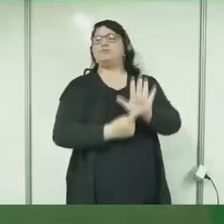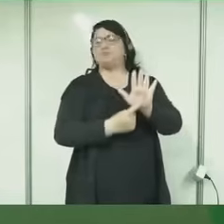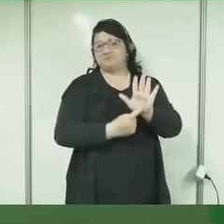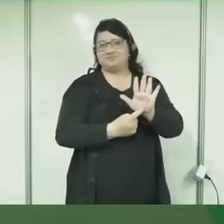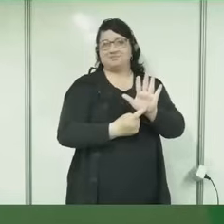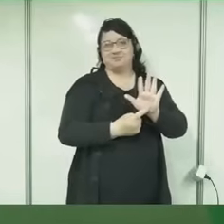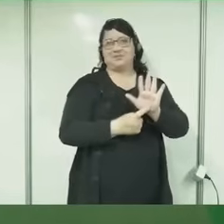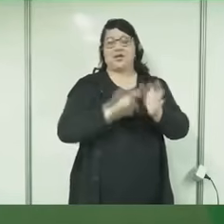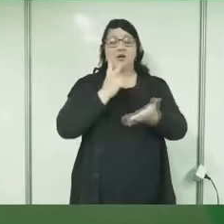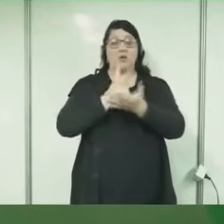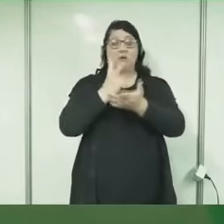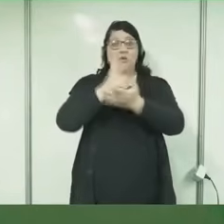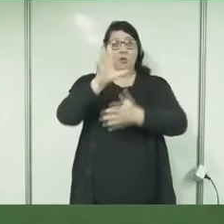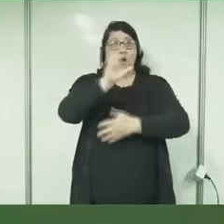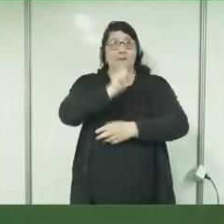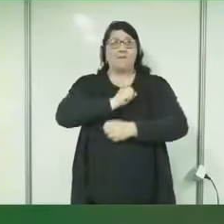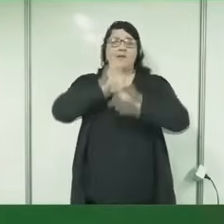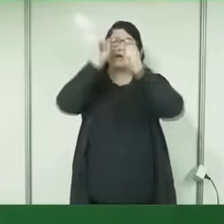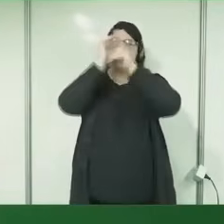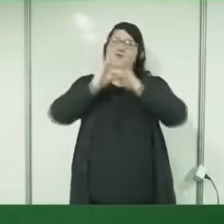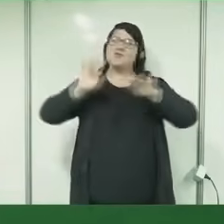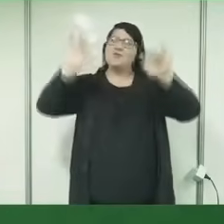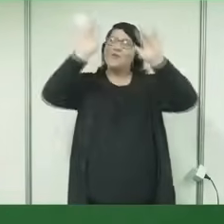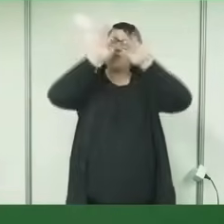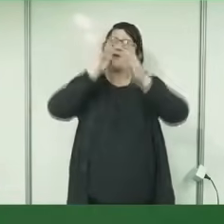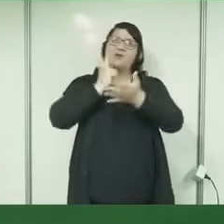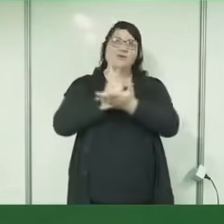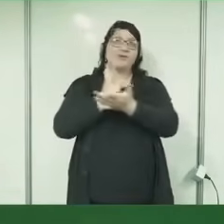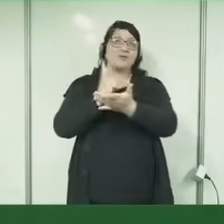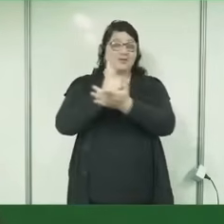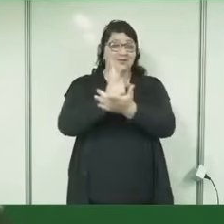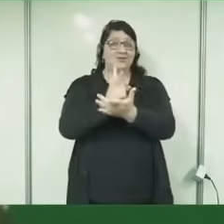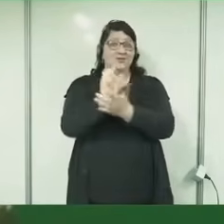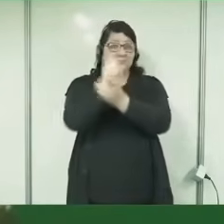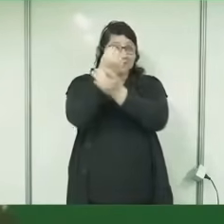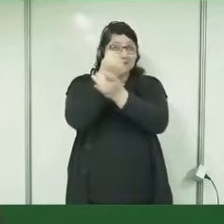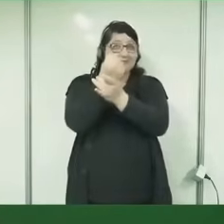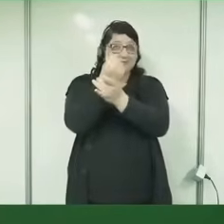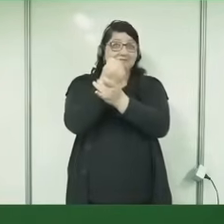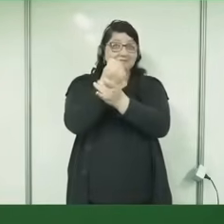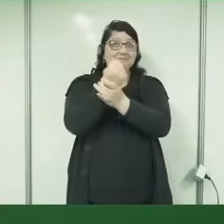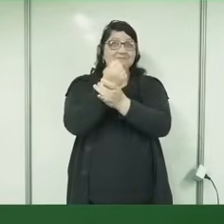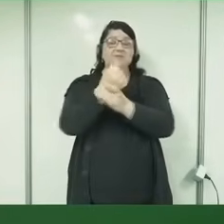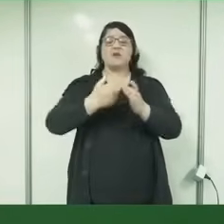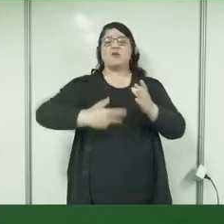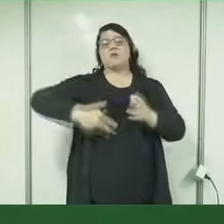amando. E a terceira canção, que também é uma versão minha do ABBA,